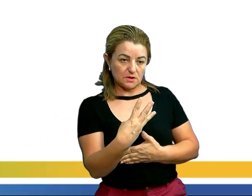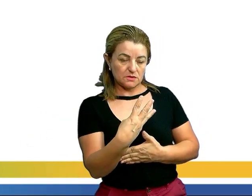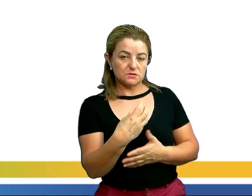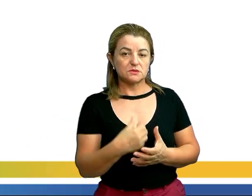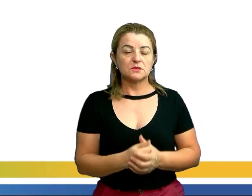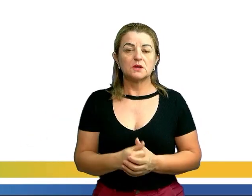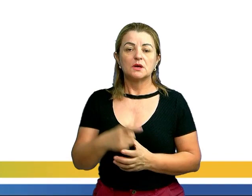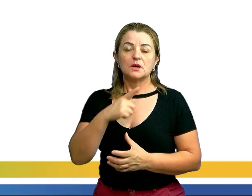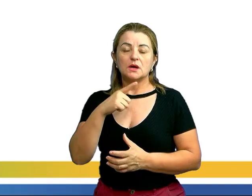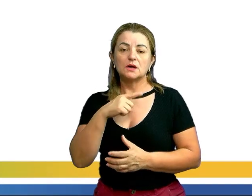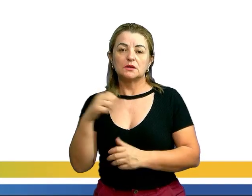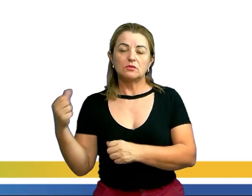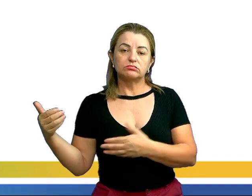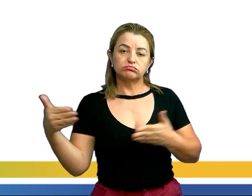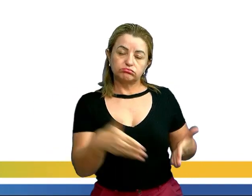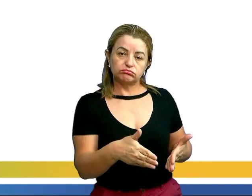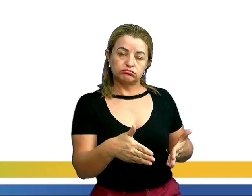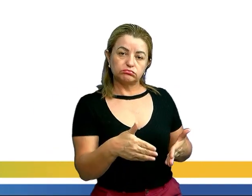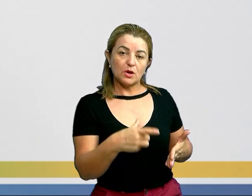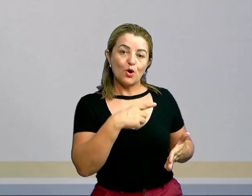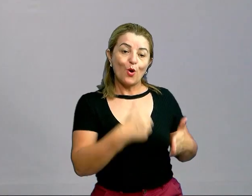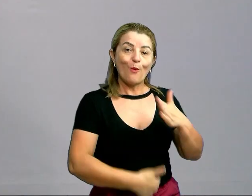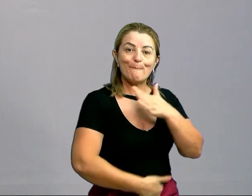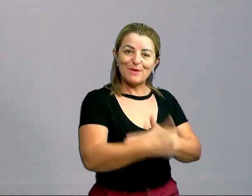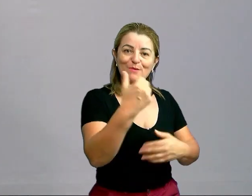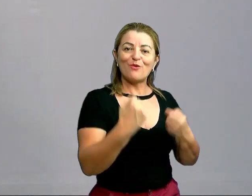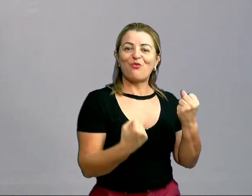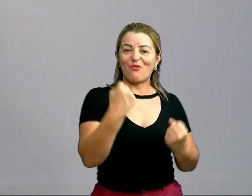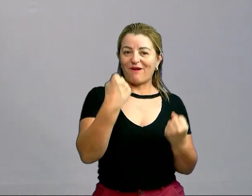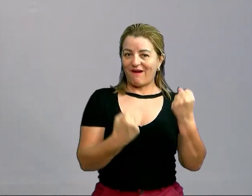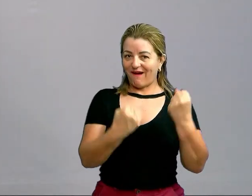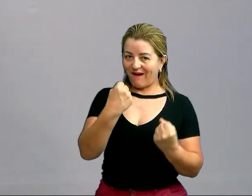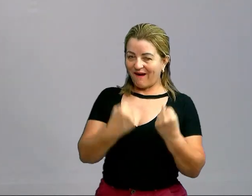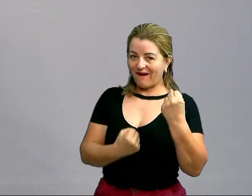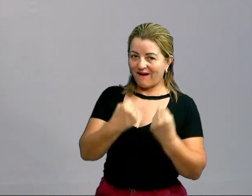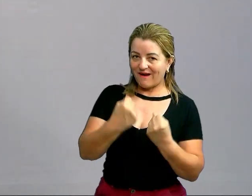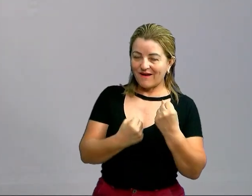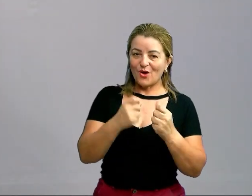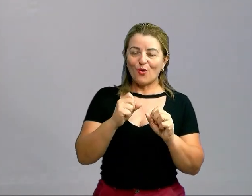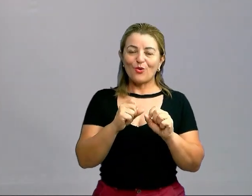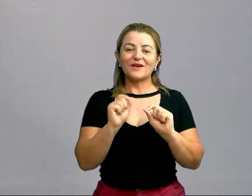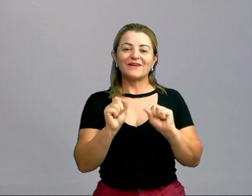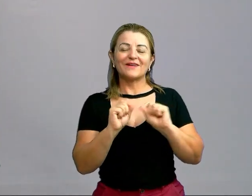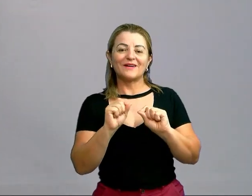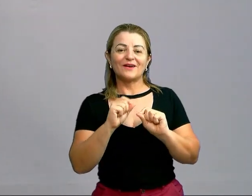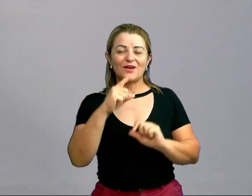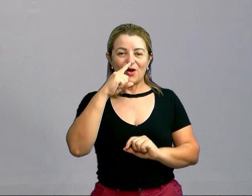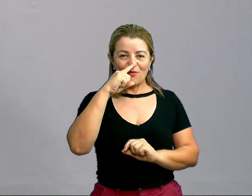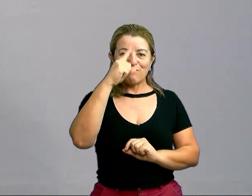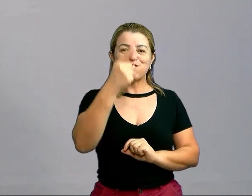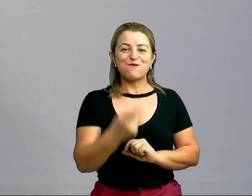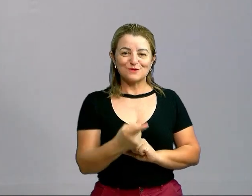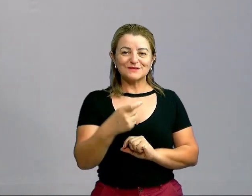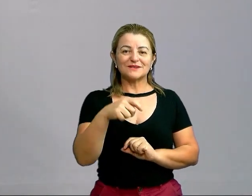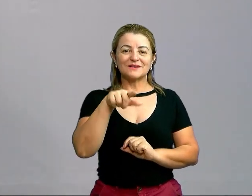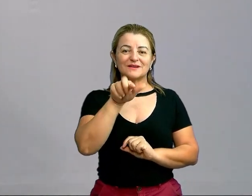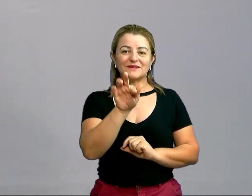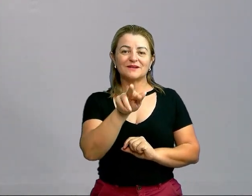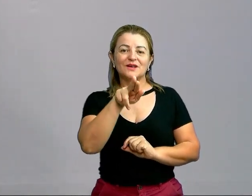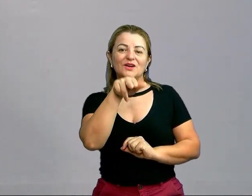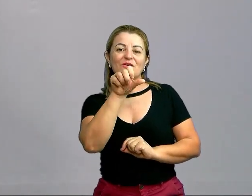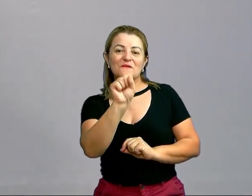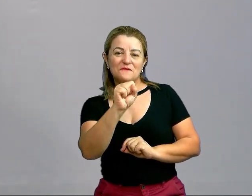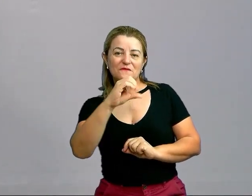sua montadora, né, o primeiro carro, que é um carro clássico, que é o Fusca, né, a Volkswagen monta